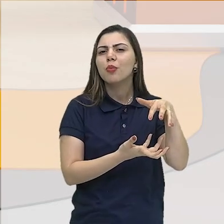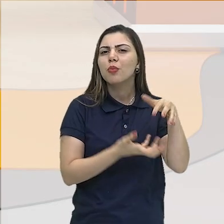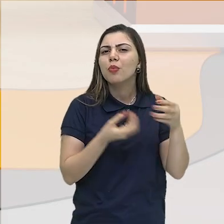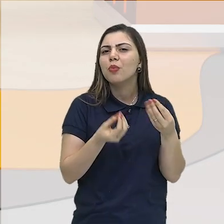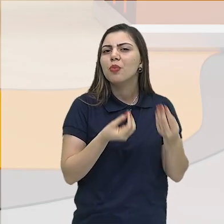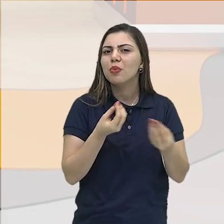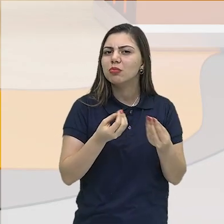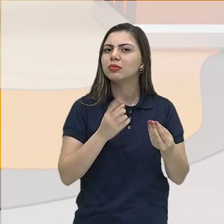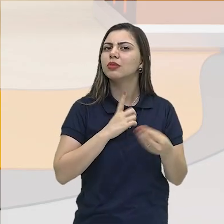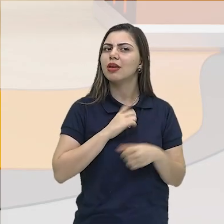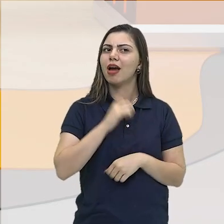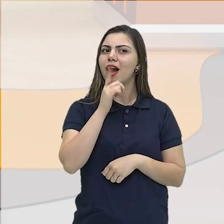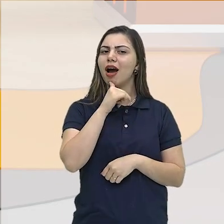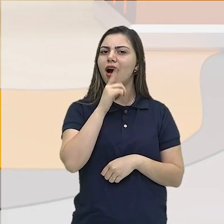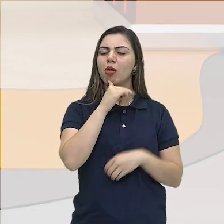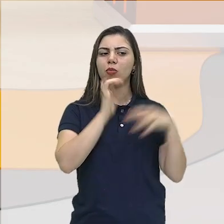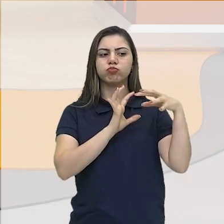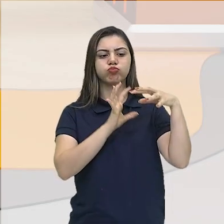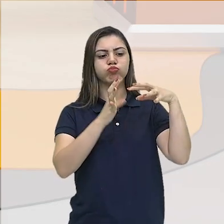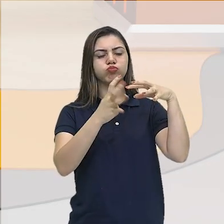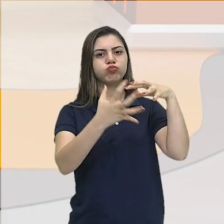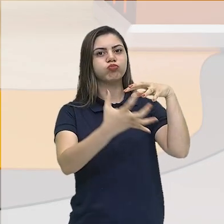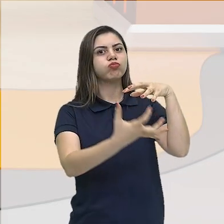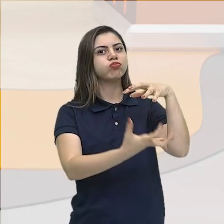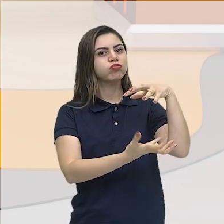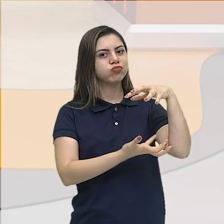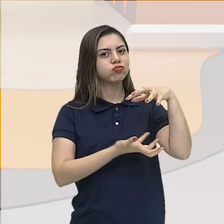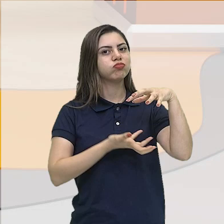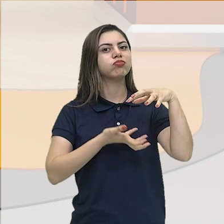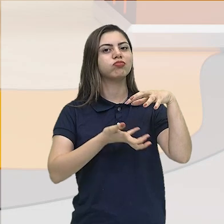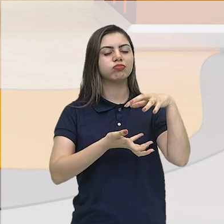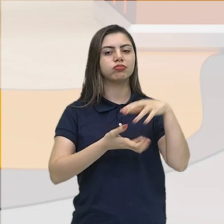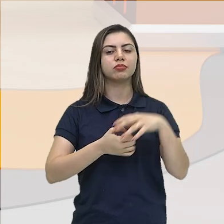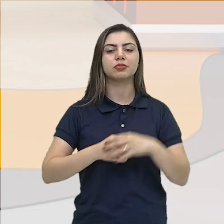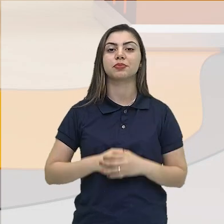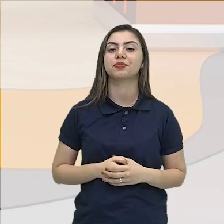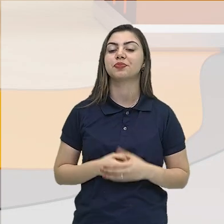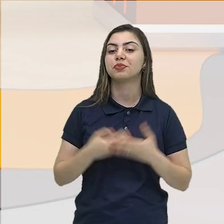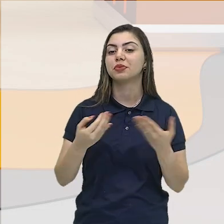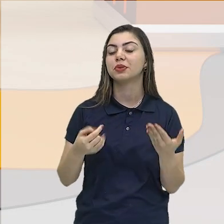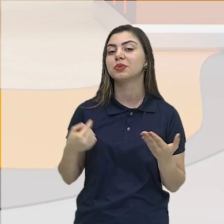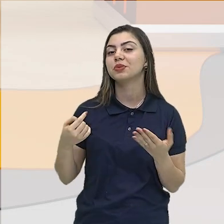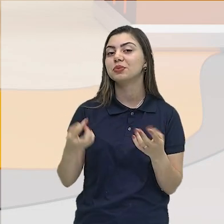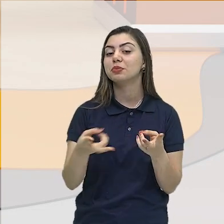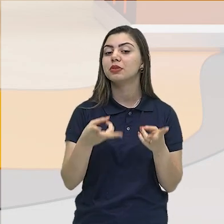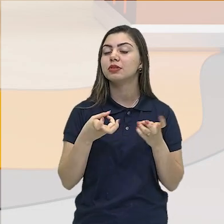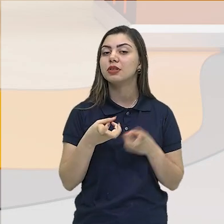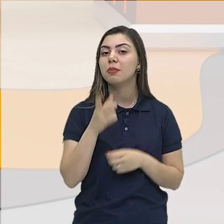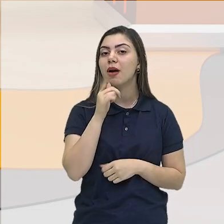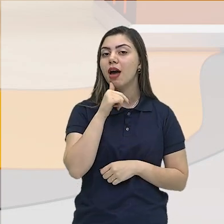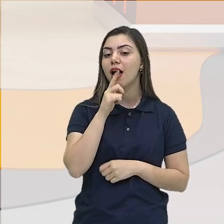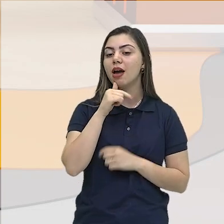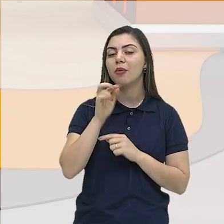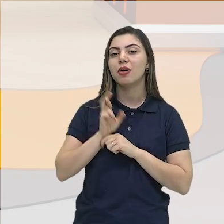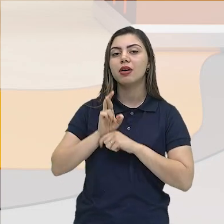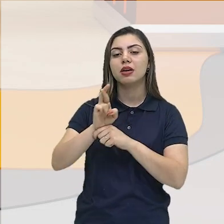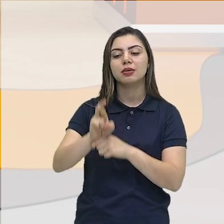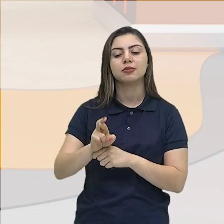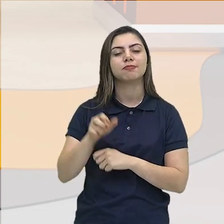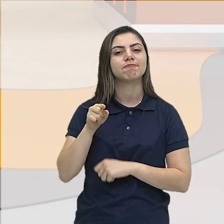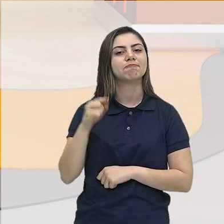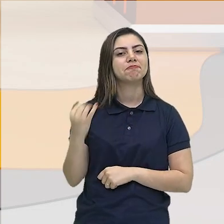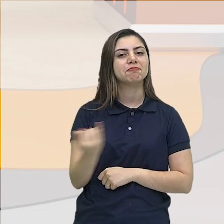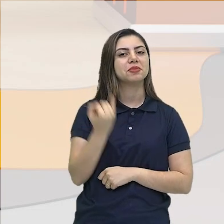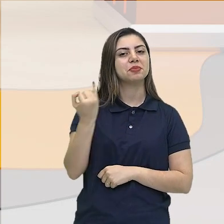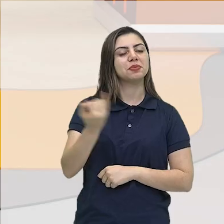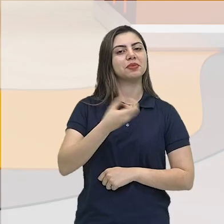ou seja, ele tem em abundância esse recurso. Isso também nos mostra que a água é um recurso essencial